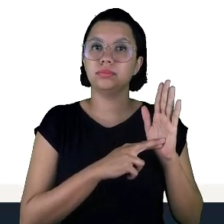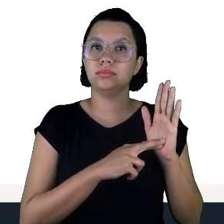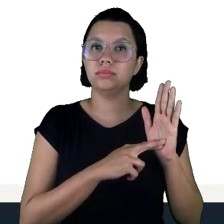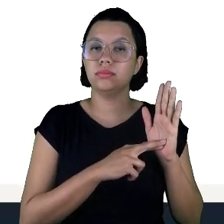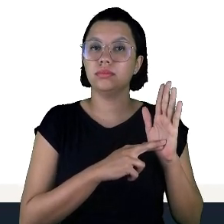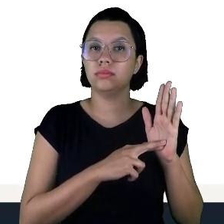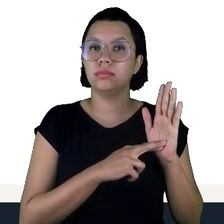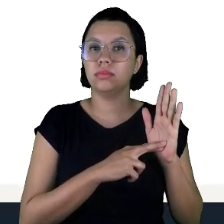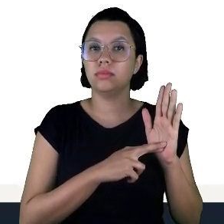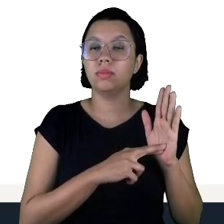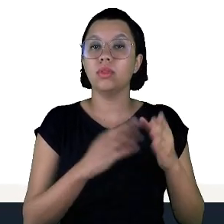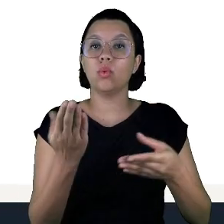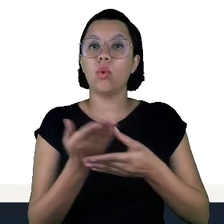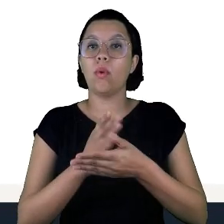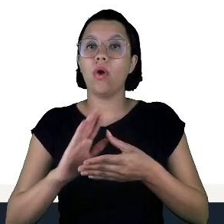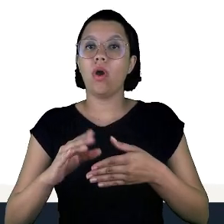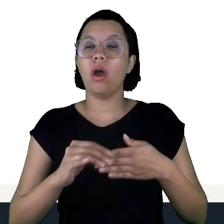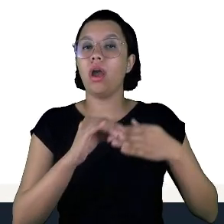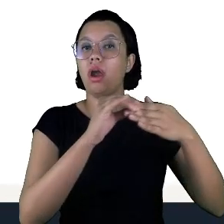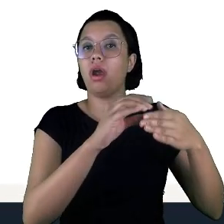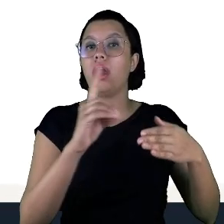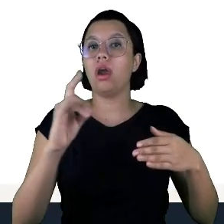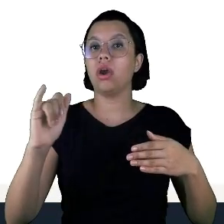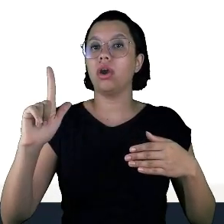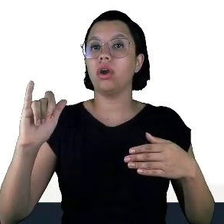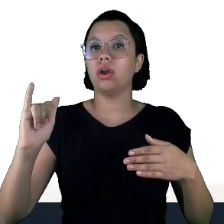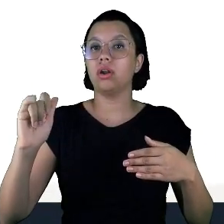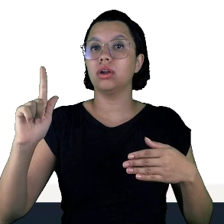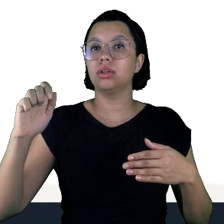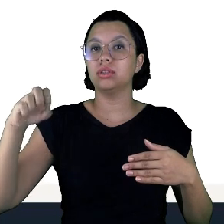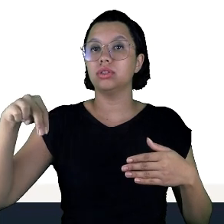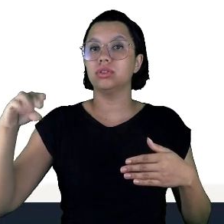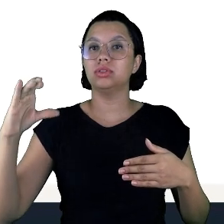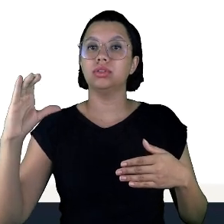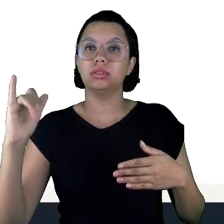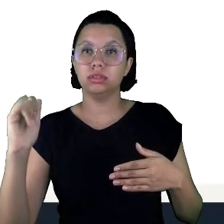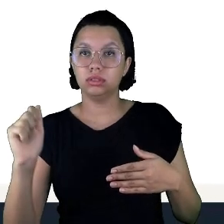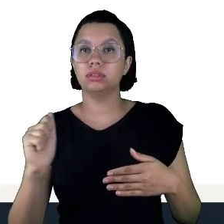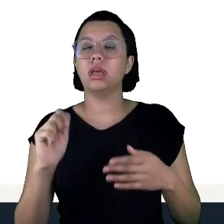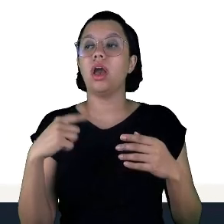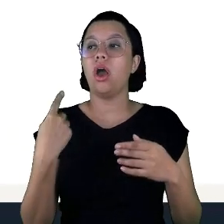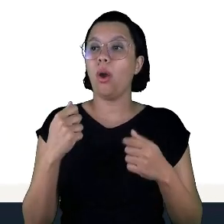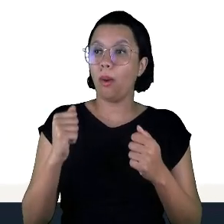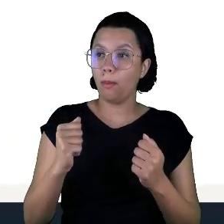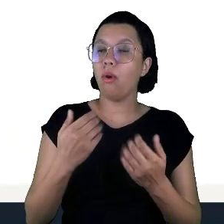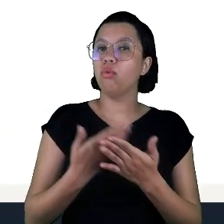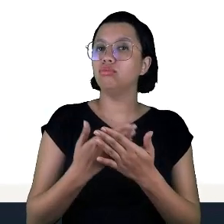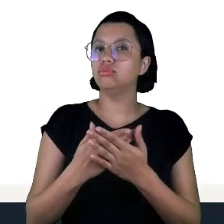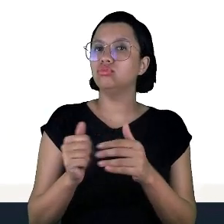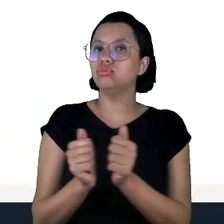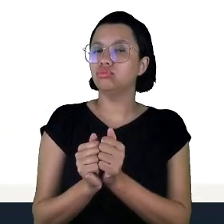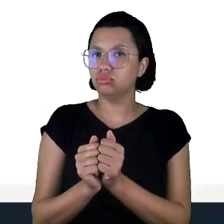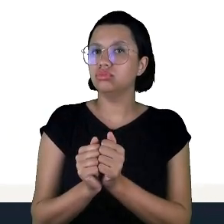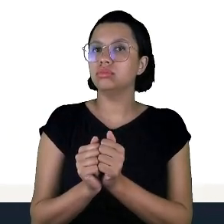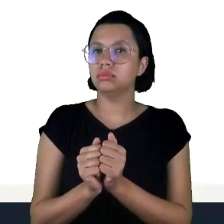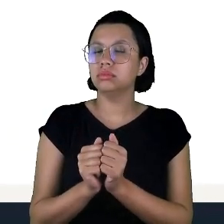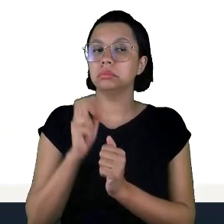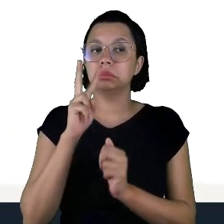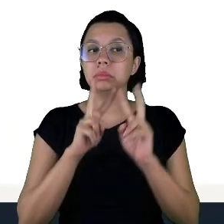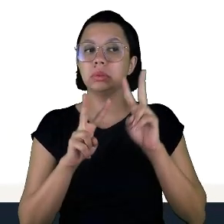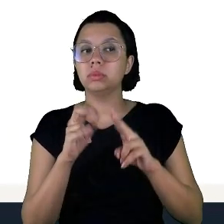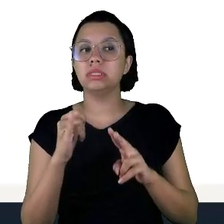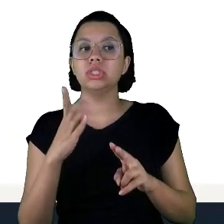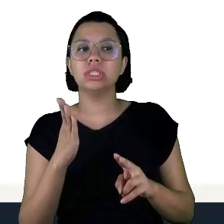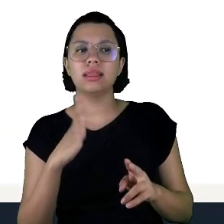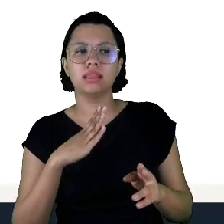relatório de os processos que estão com remessa em diligência, e nós podemos estudar junto